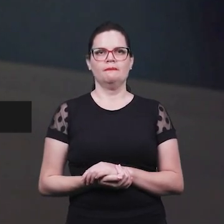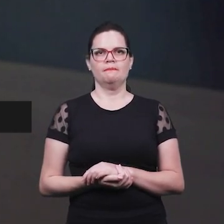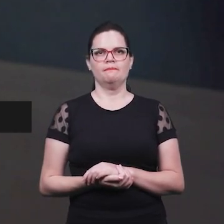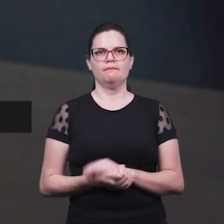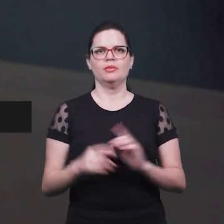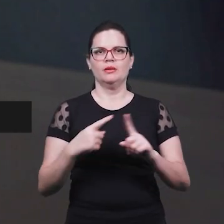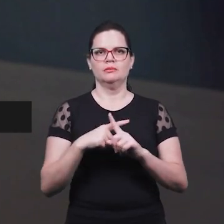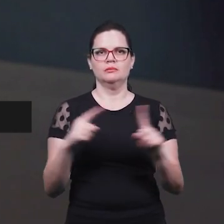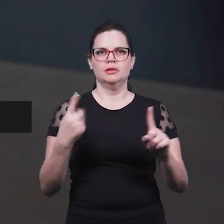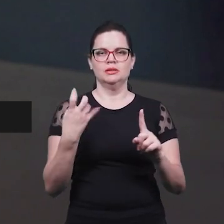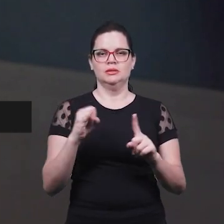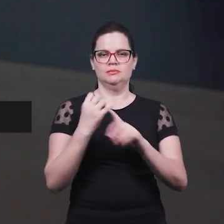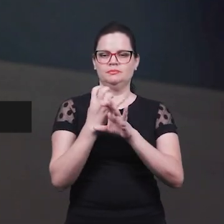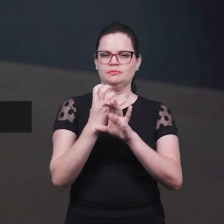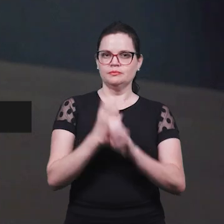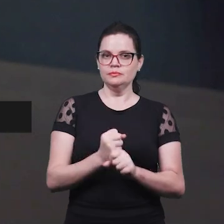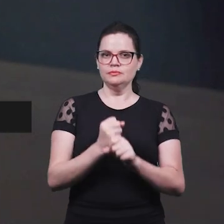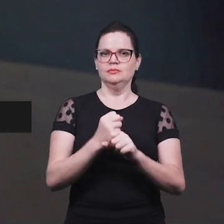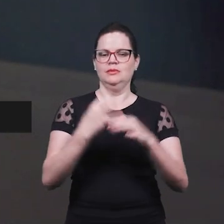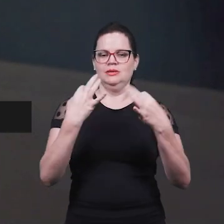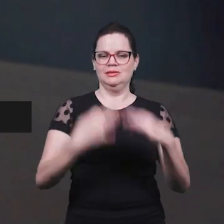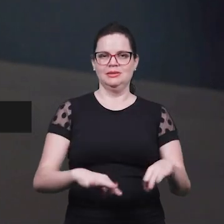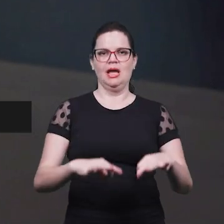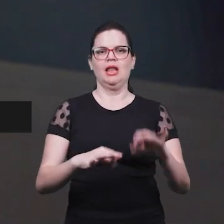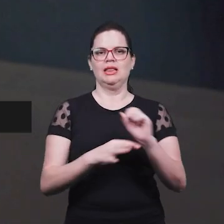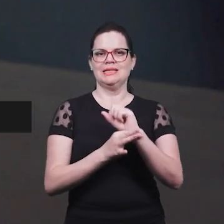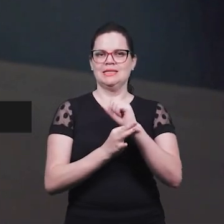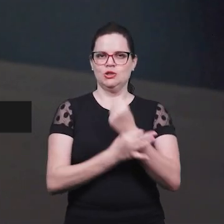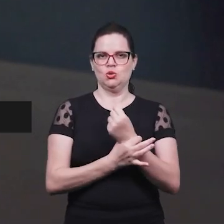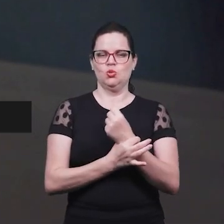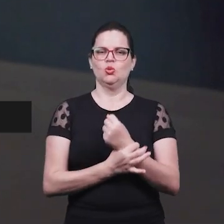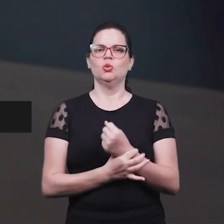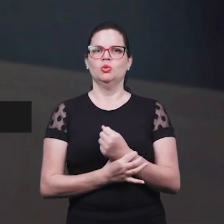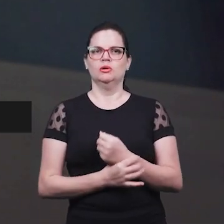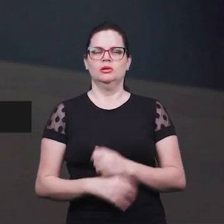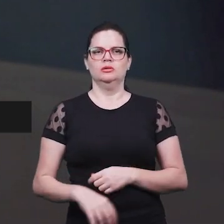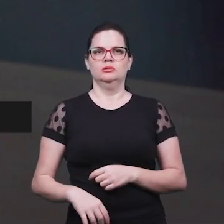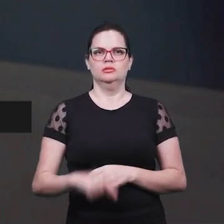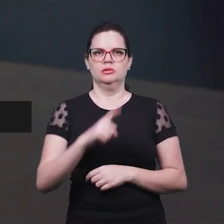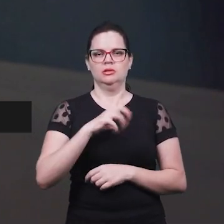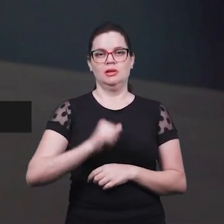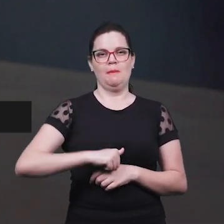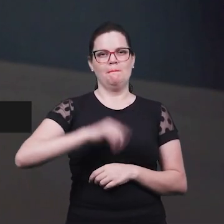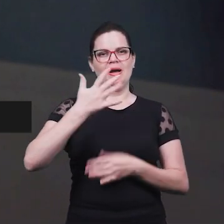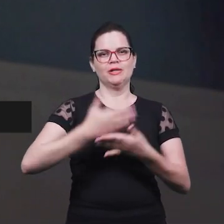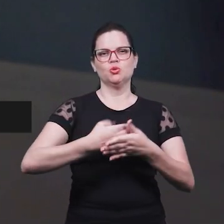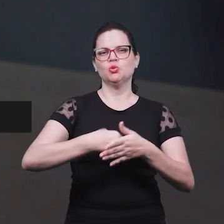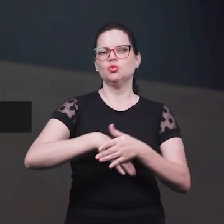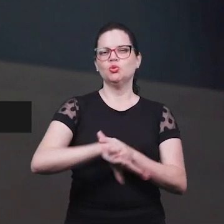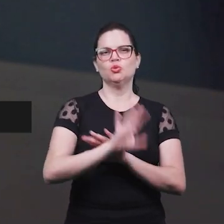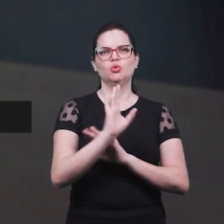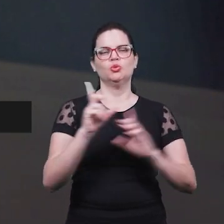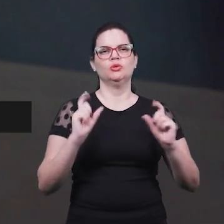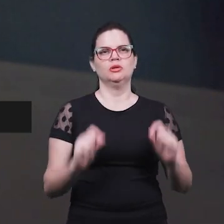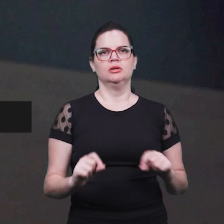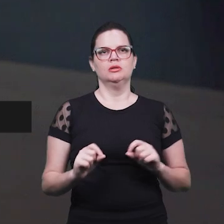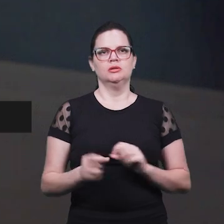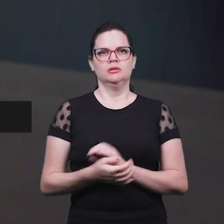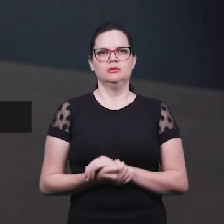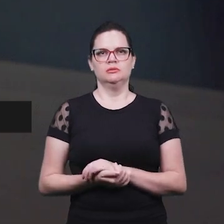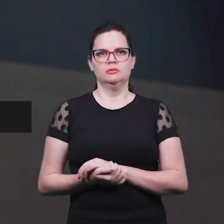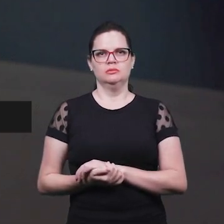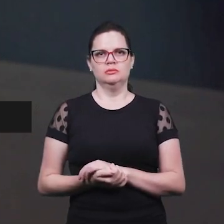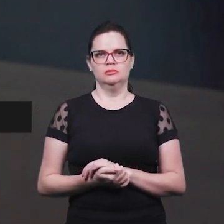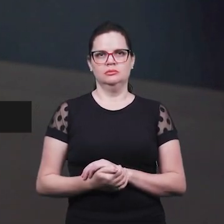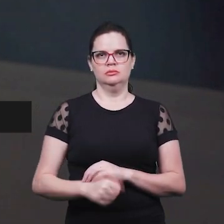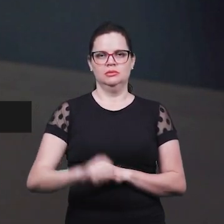ponta, né, firme, a ponta segura, que as pessoas estão mais familiarizados com o investimento,